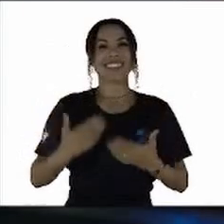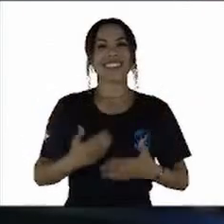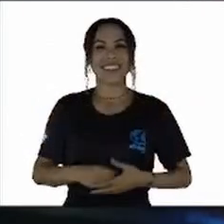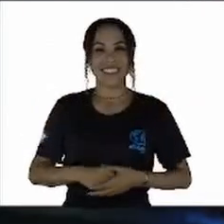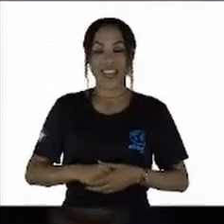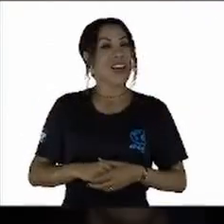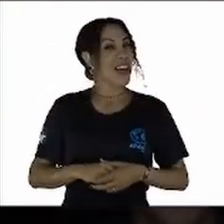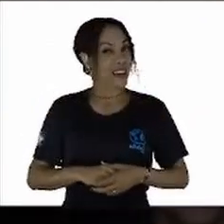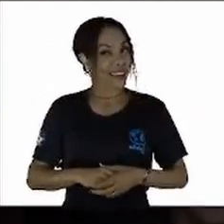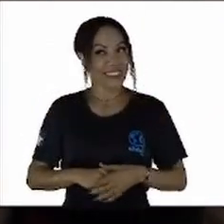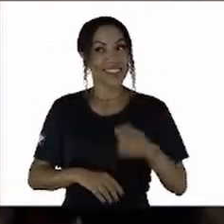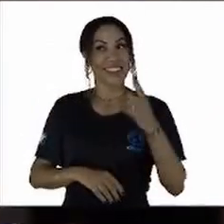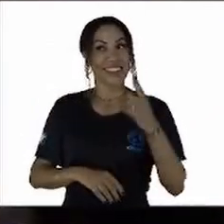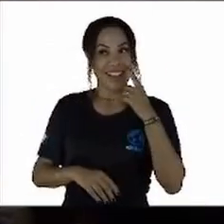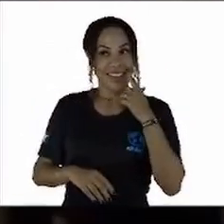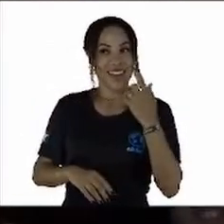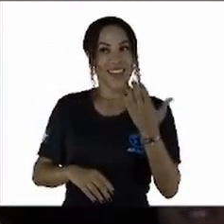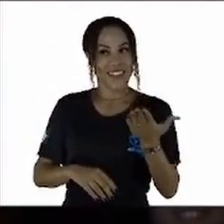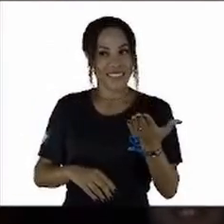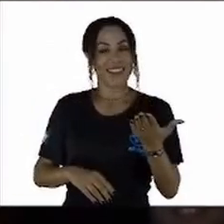gente. Ó.